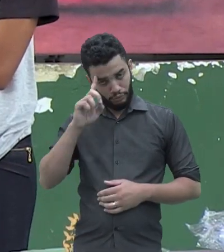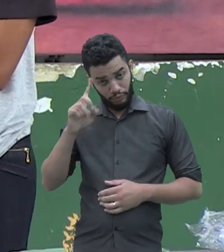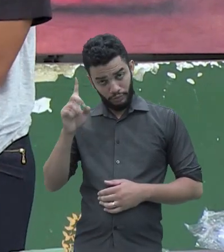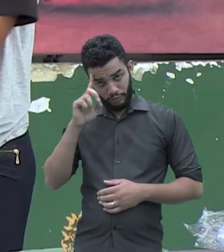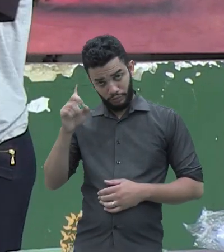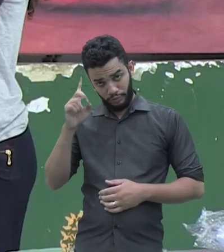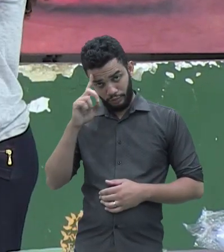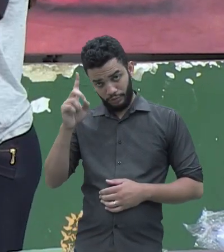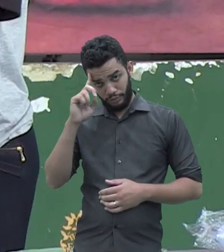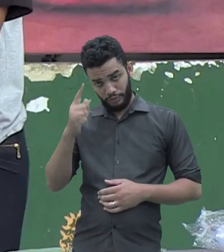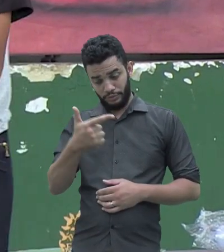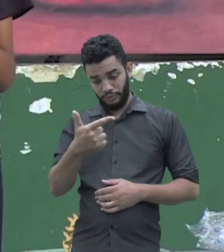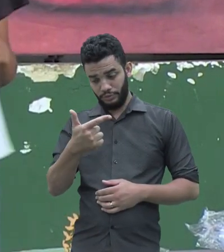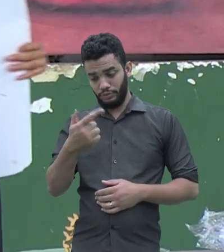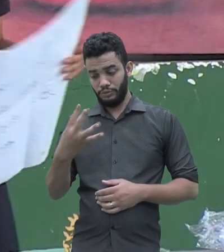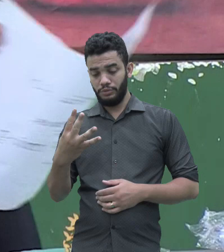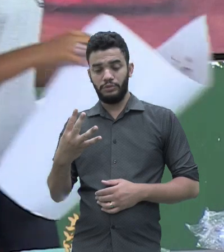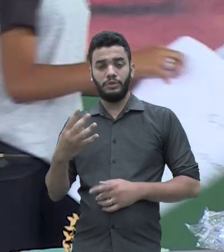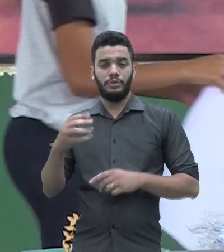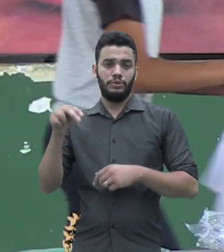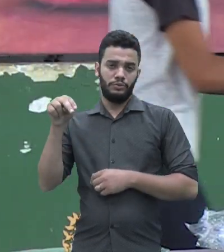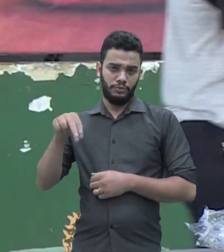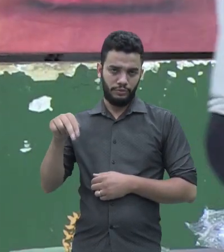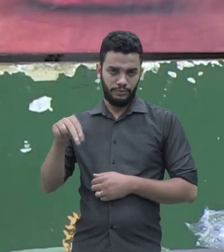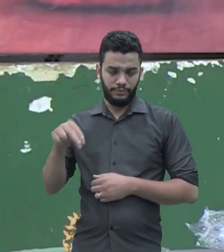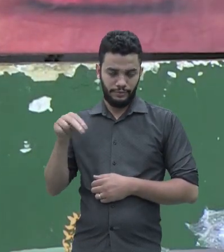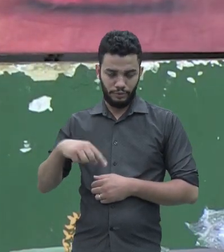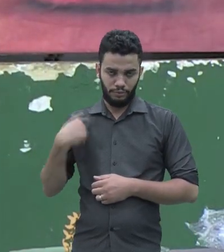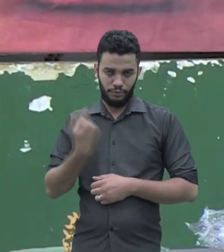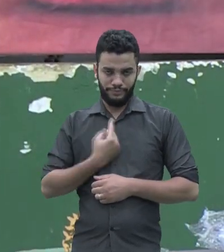fizeram. Muito bem. Vamos aplaudi-los?